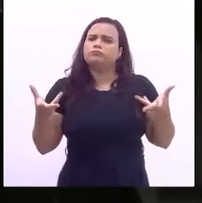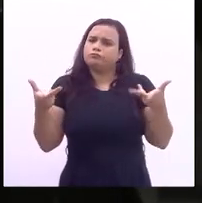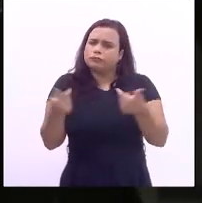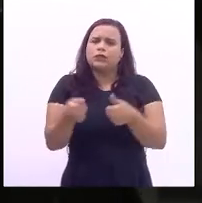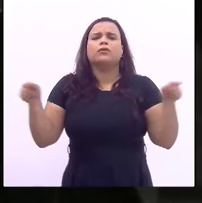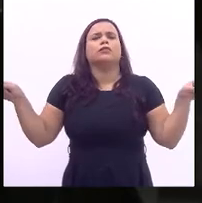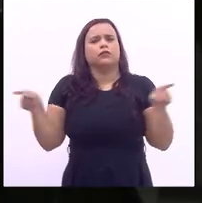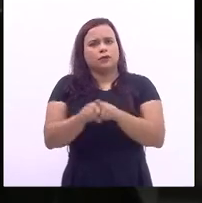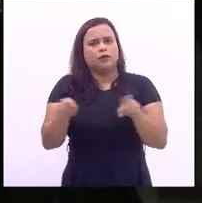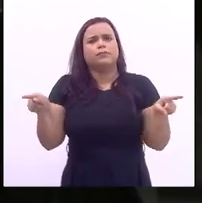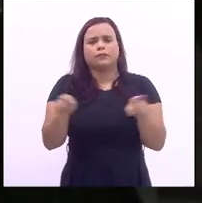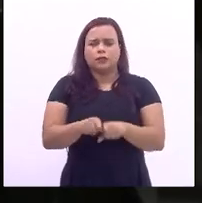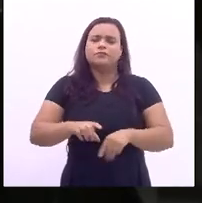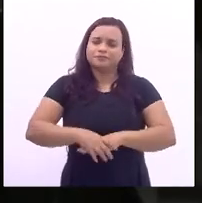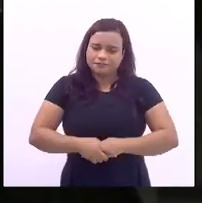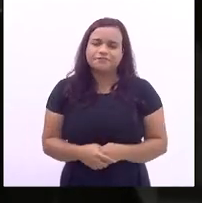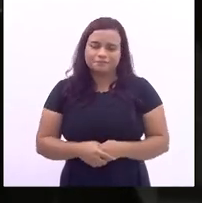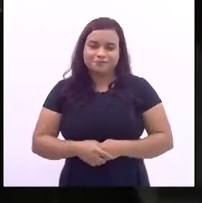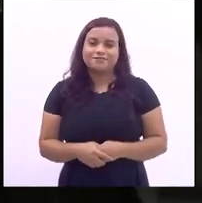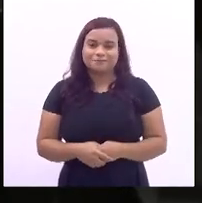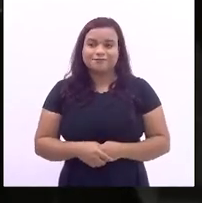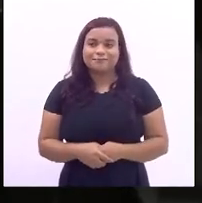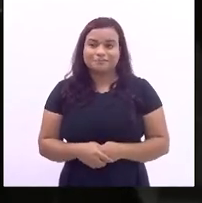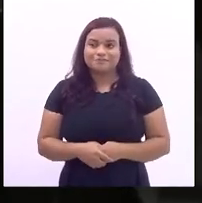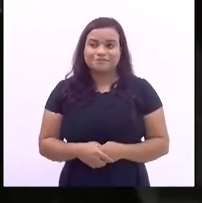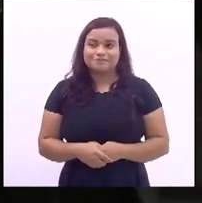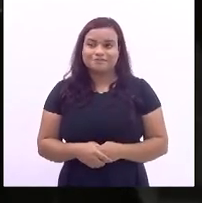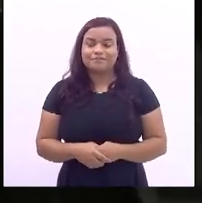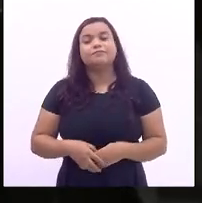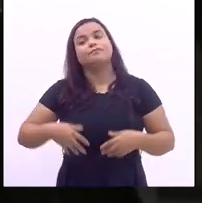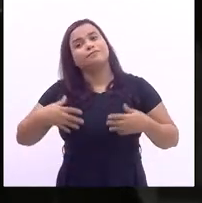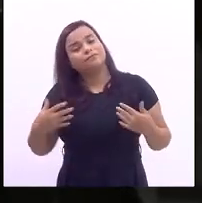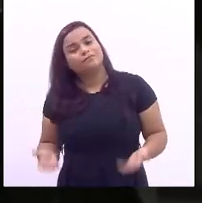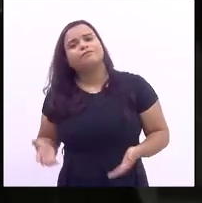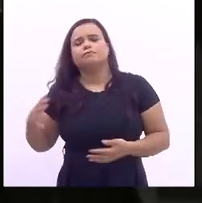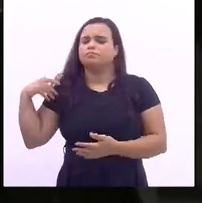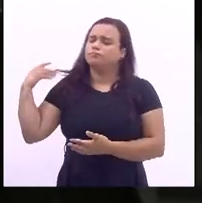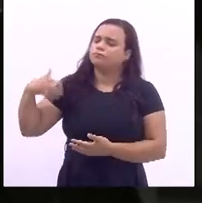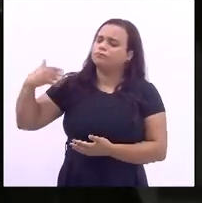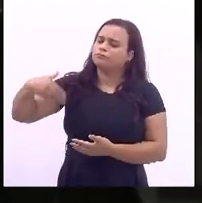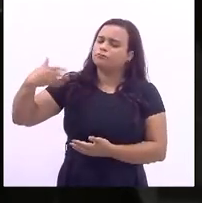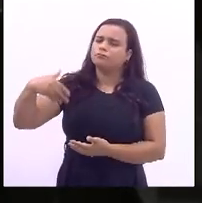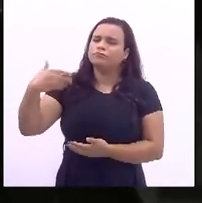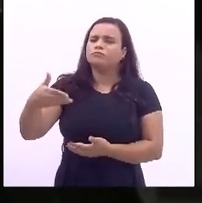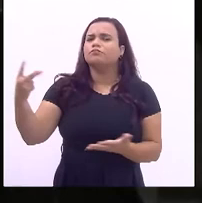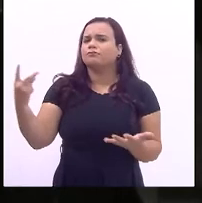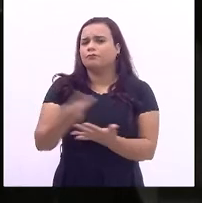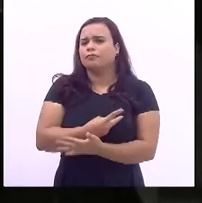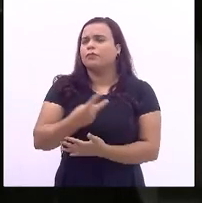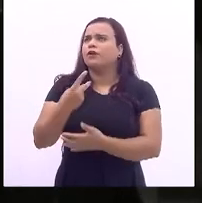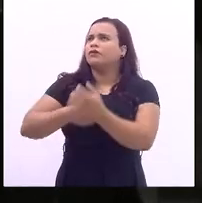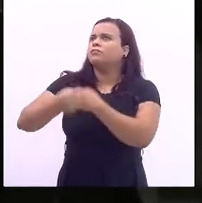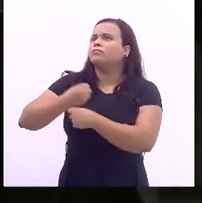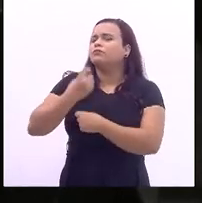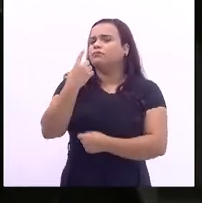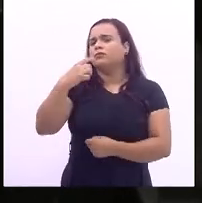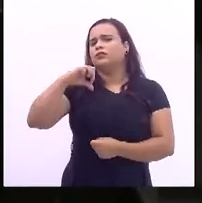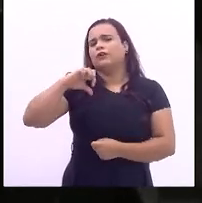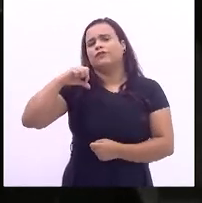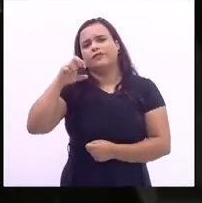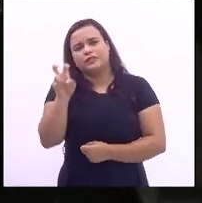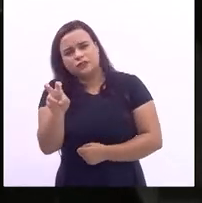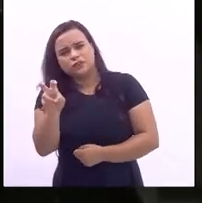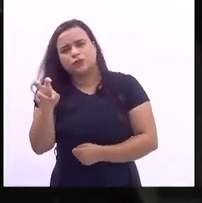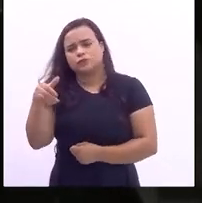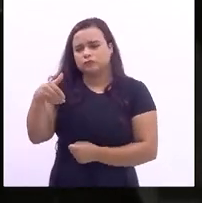também o era eu e mais tarde 95 em diante